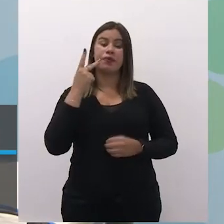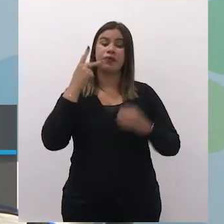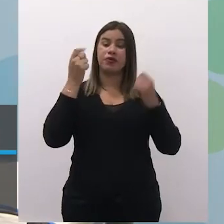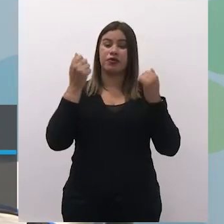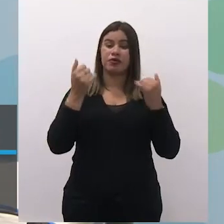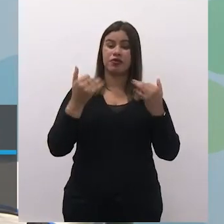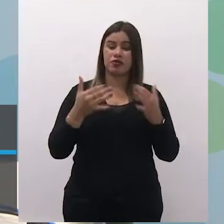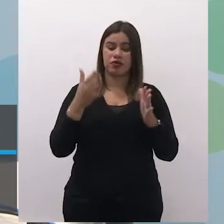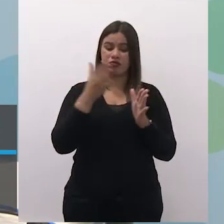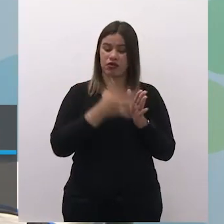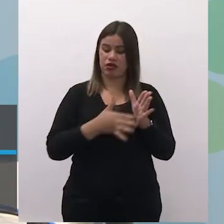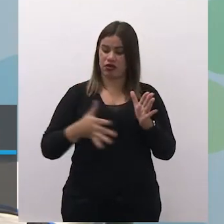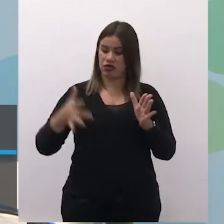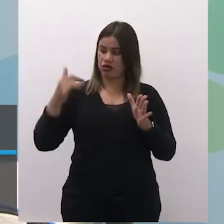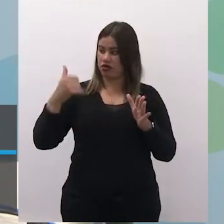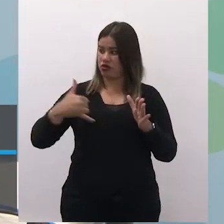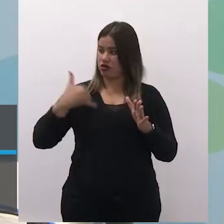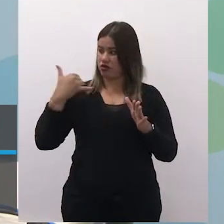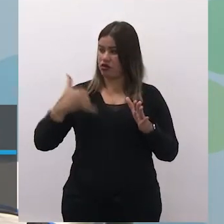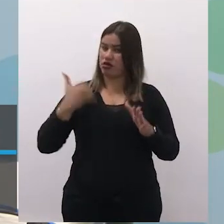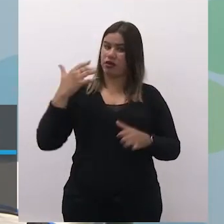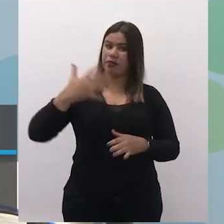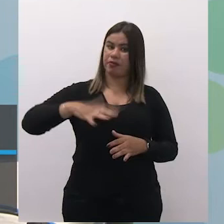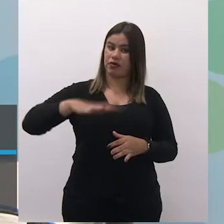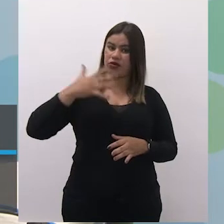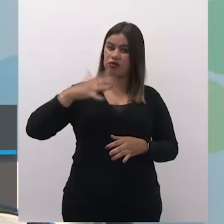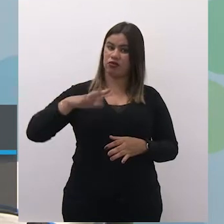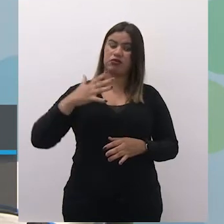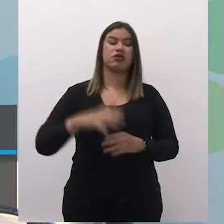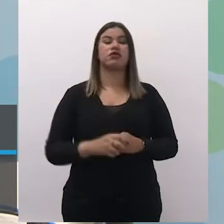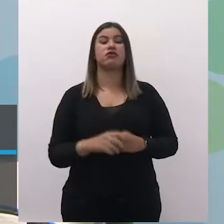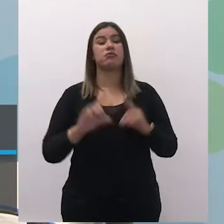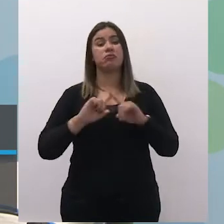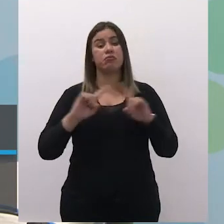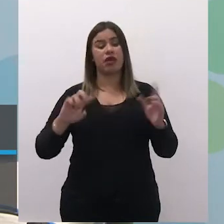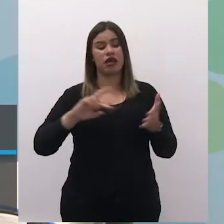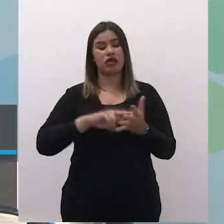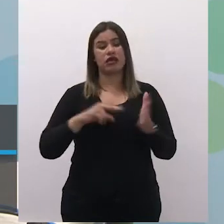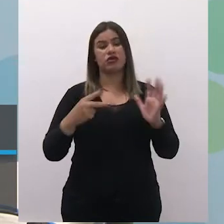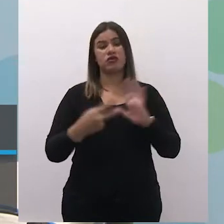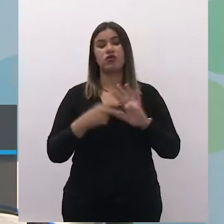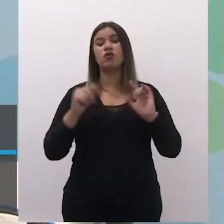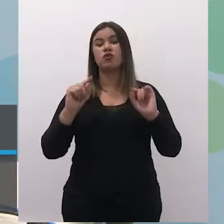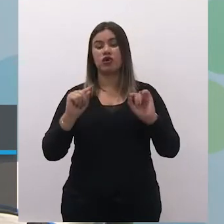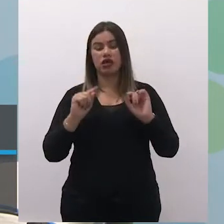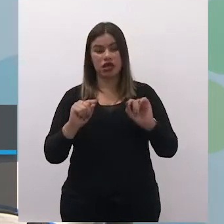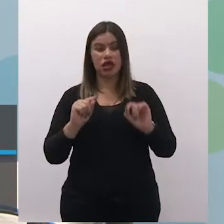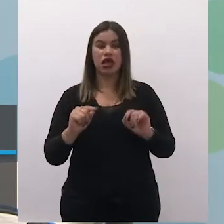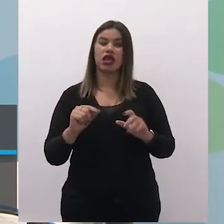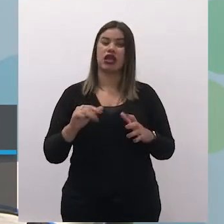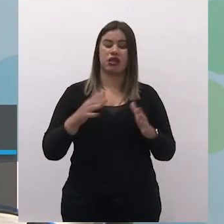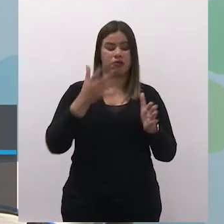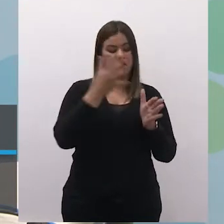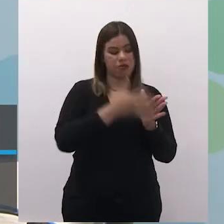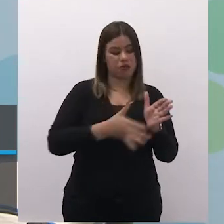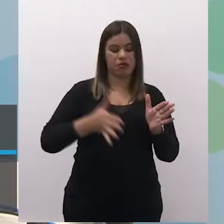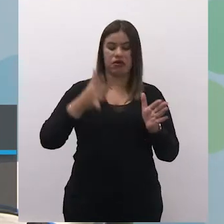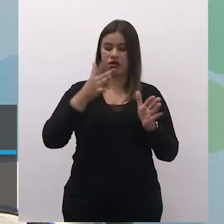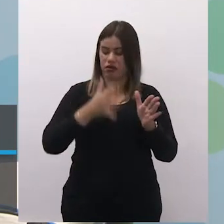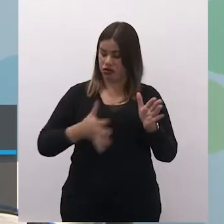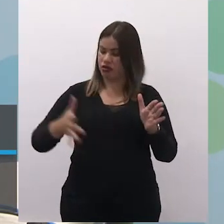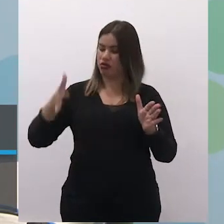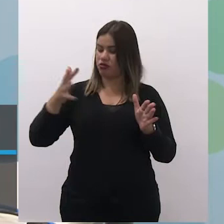etária mediana do que acontece. Mas isso não significa que algumas dessas etapas ainda